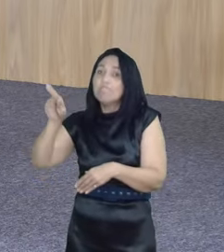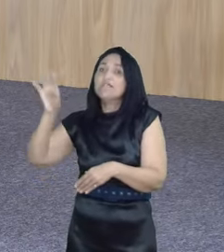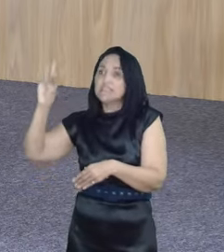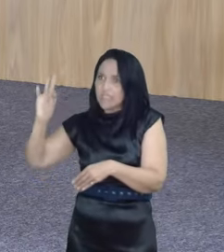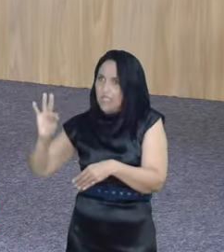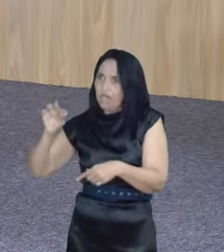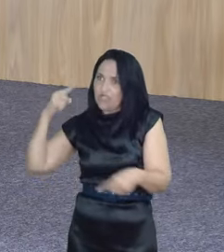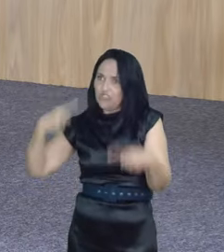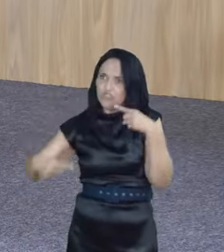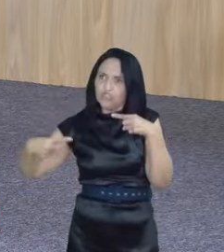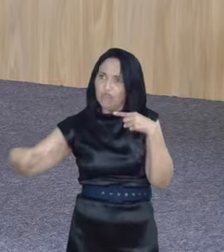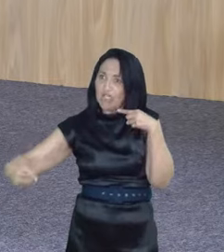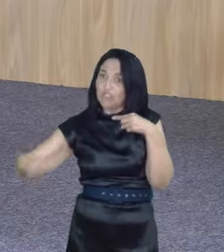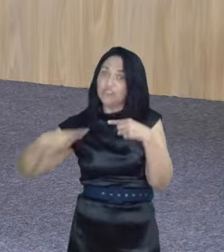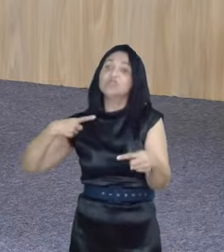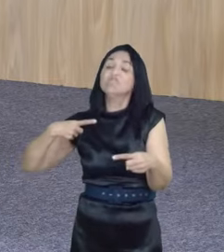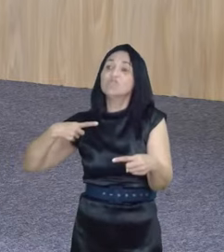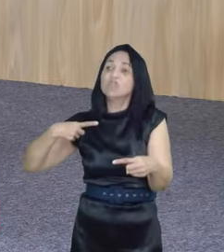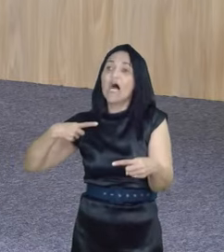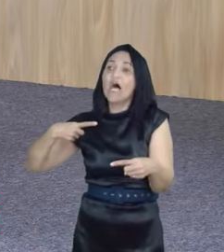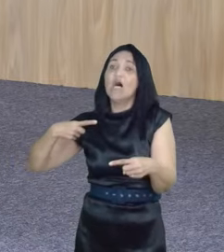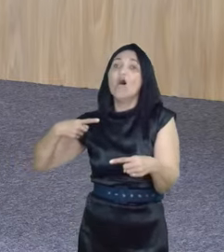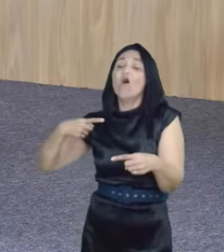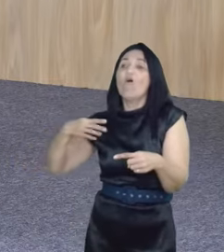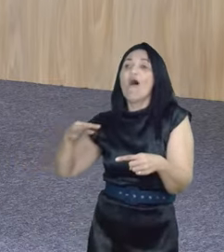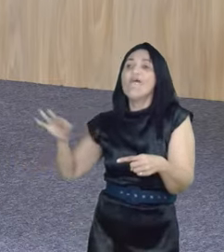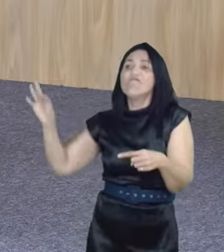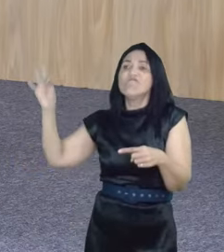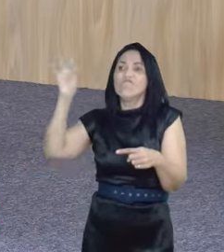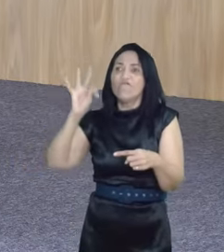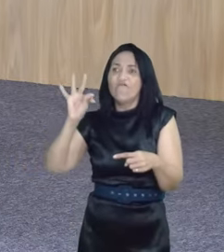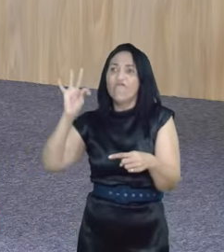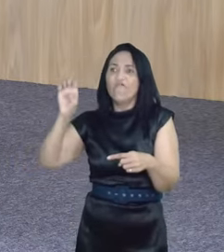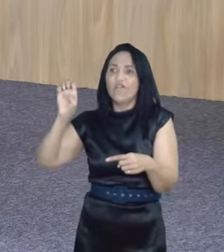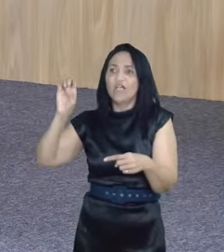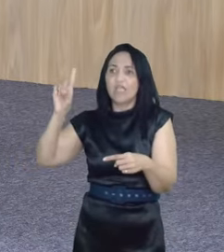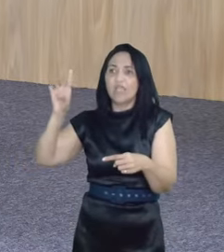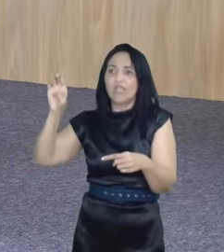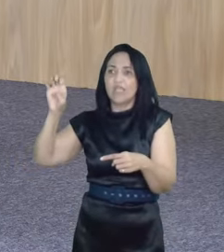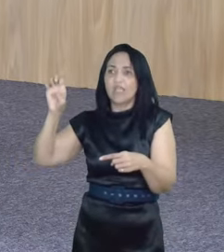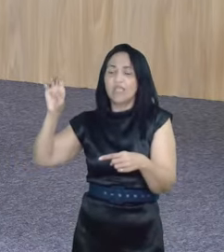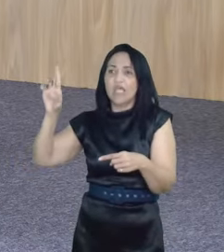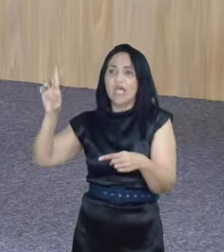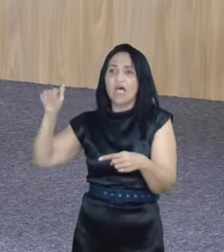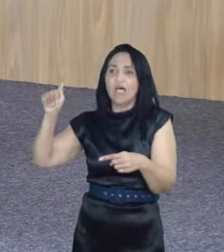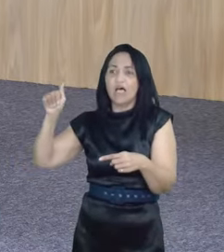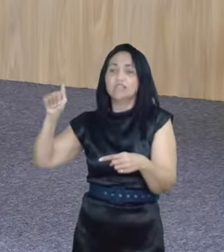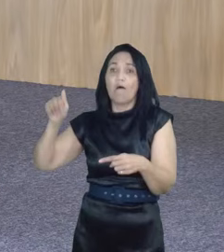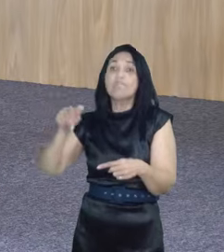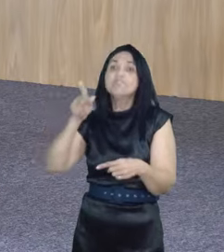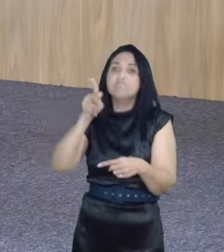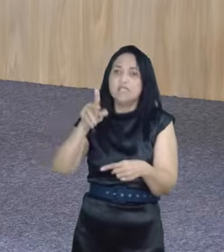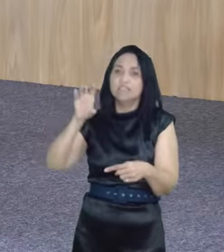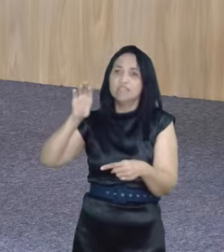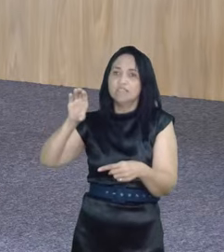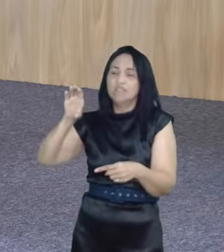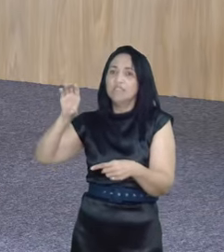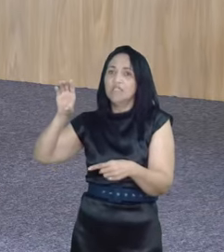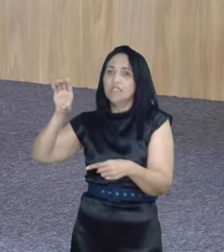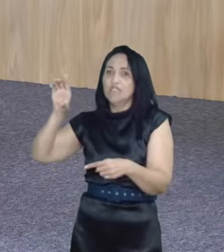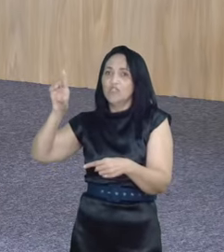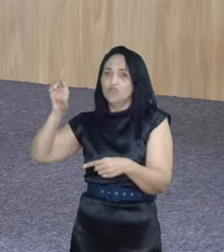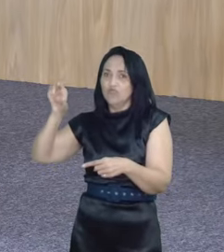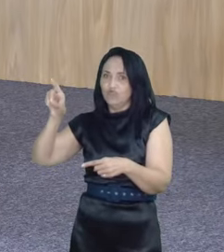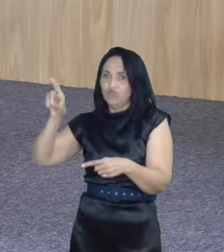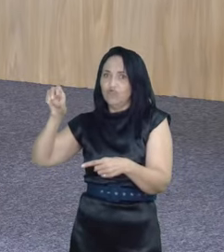municipais com a federação, né? Brasil da Esperança, que envolve, além do nosso partido, PCdoB e o PV também.